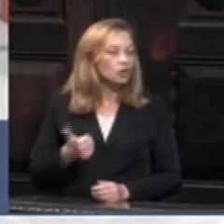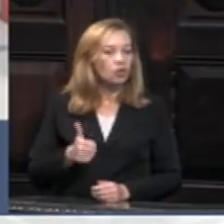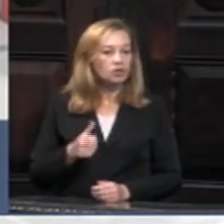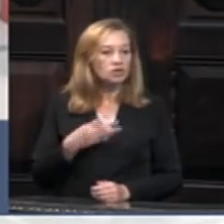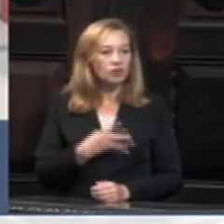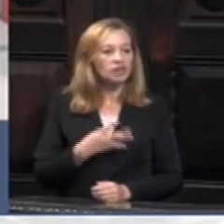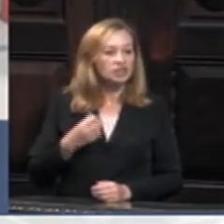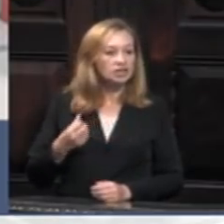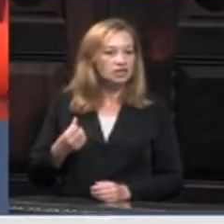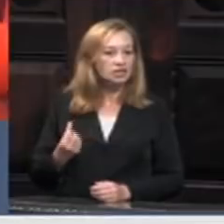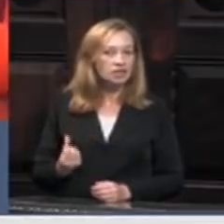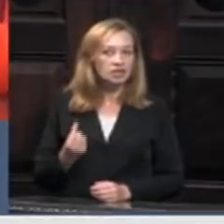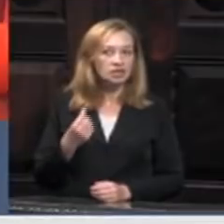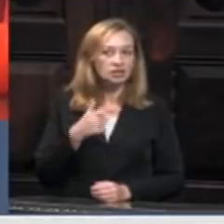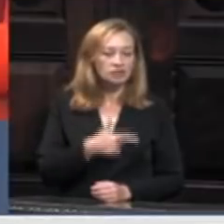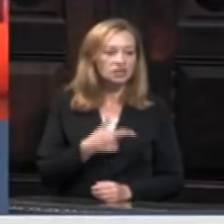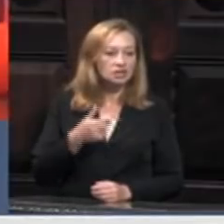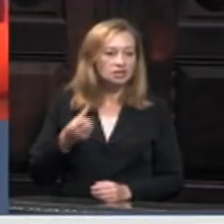1146 e 2612.